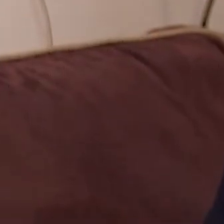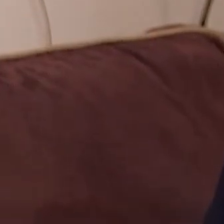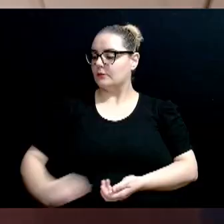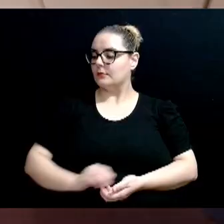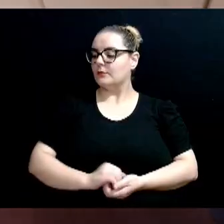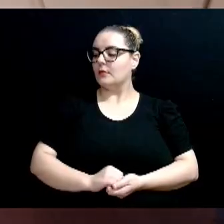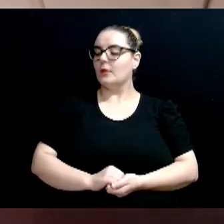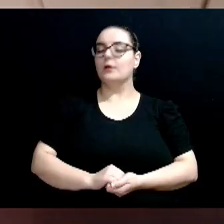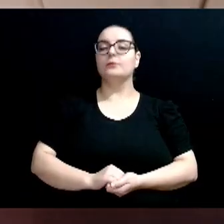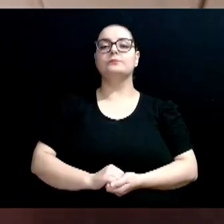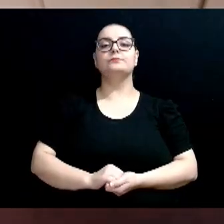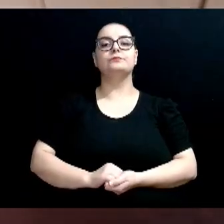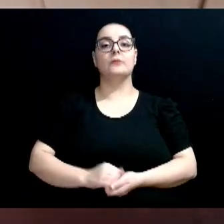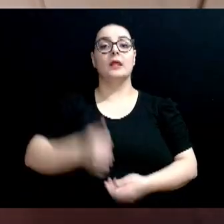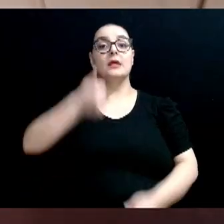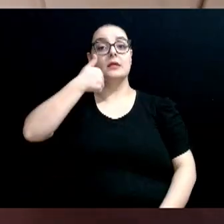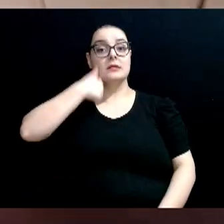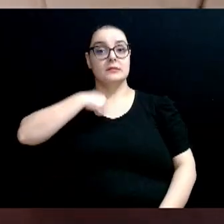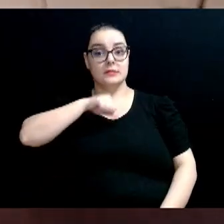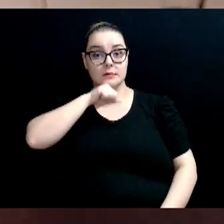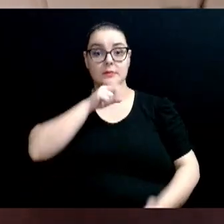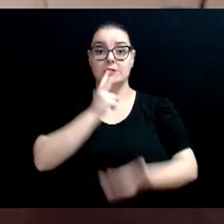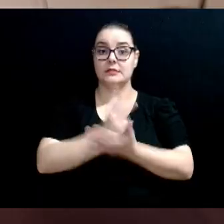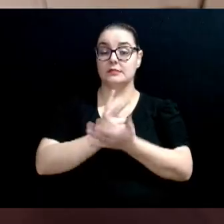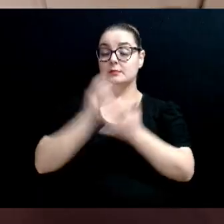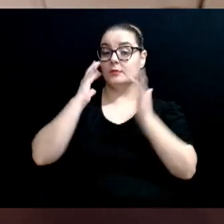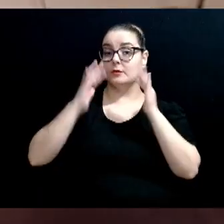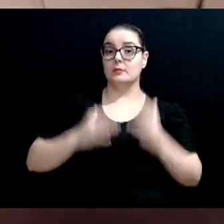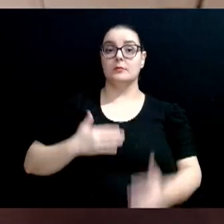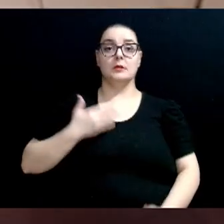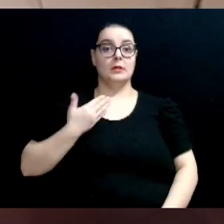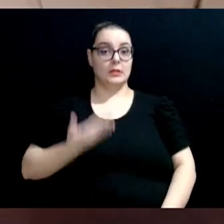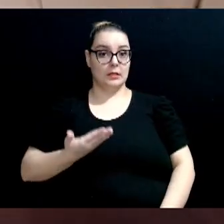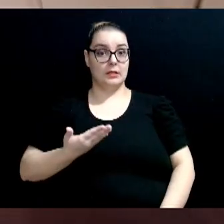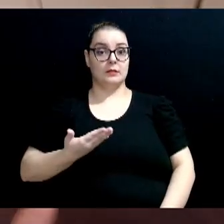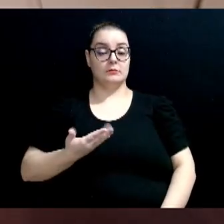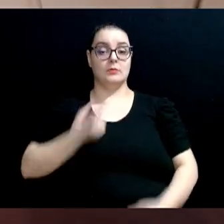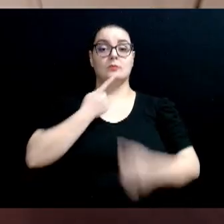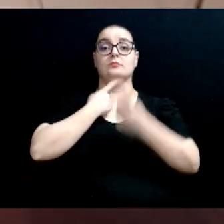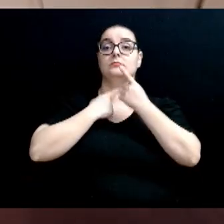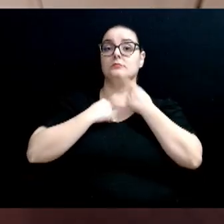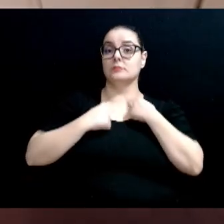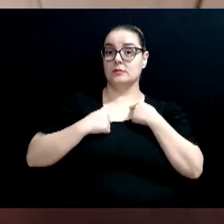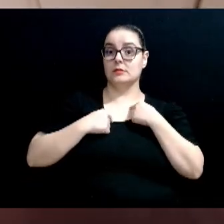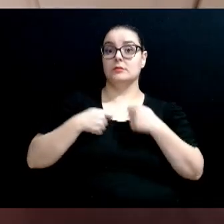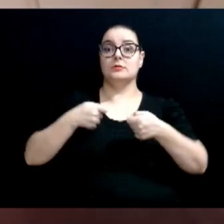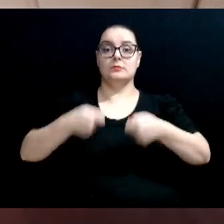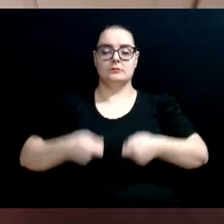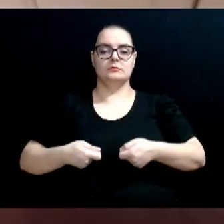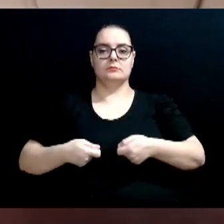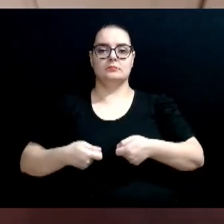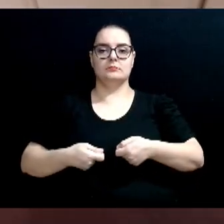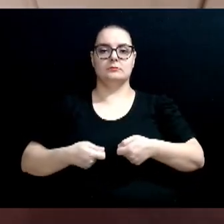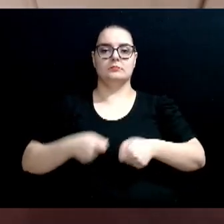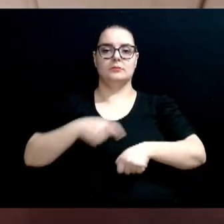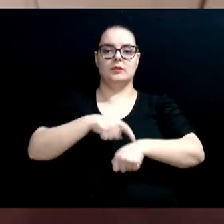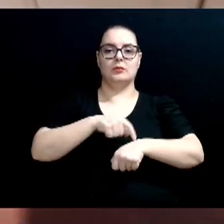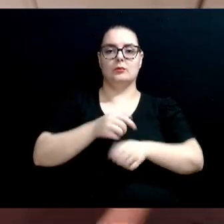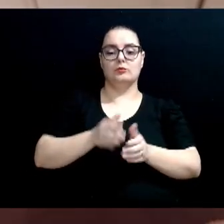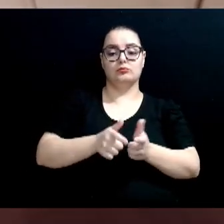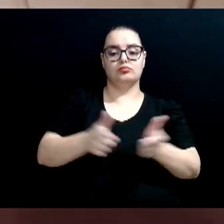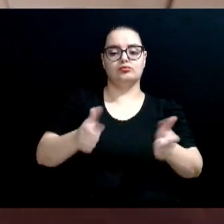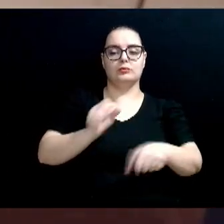Ser mãe sempre foi um sonho para ela, mas entre o desejo e a realização houve um longo período de espera. E